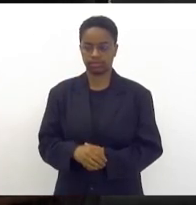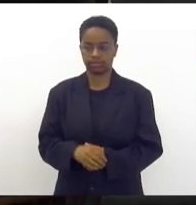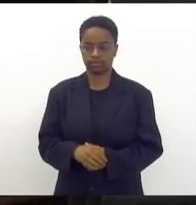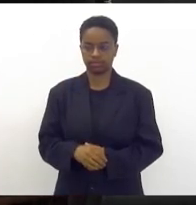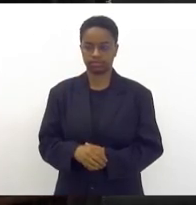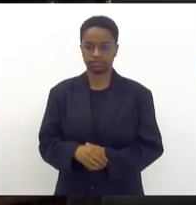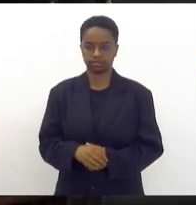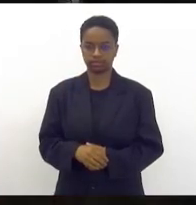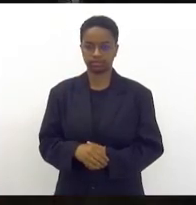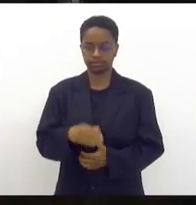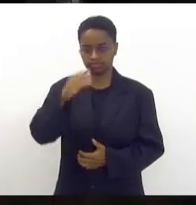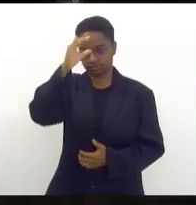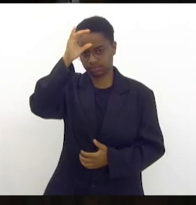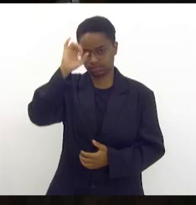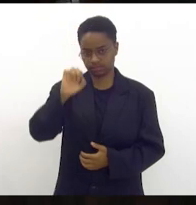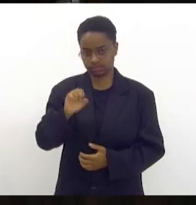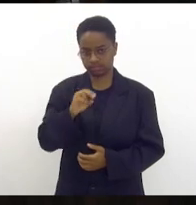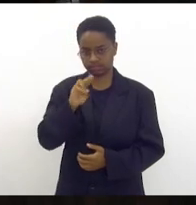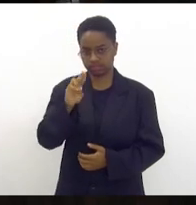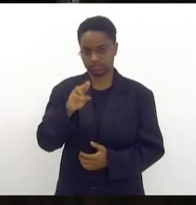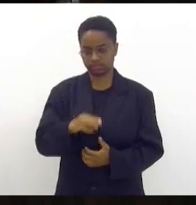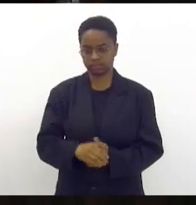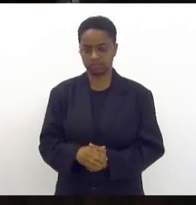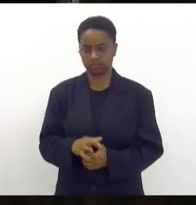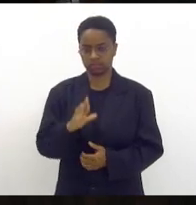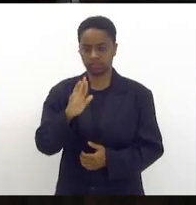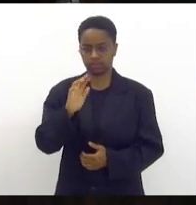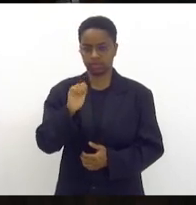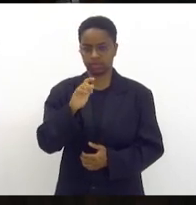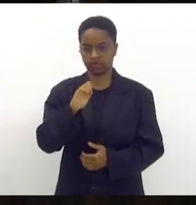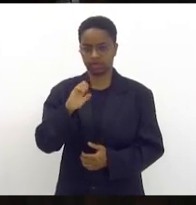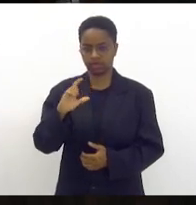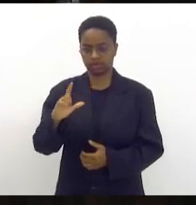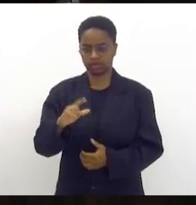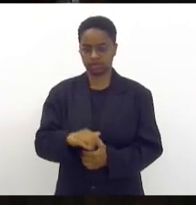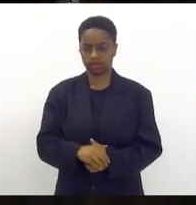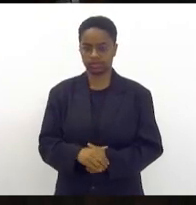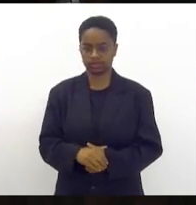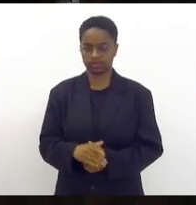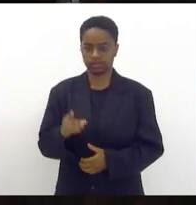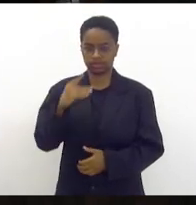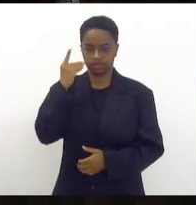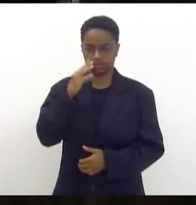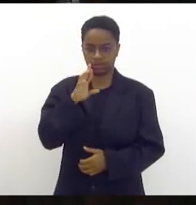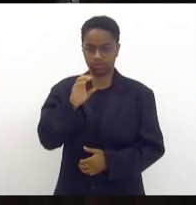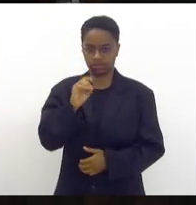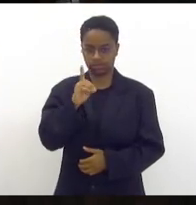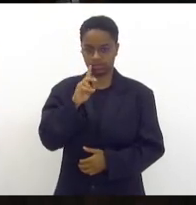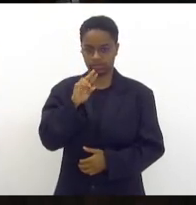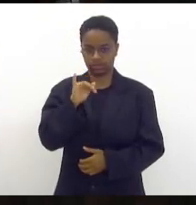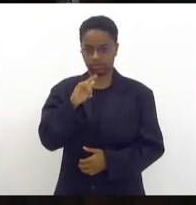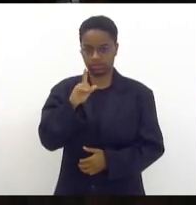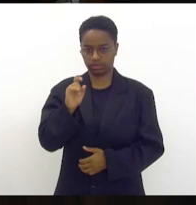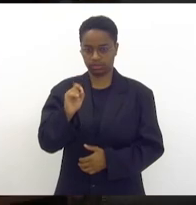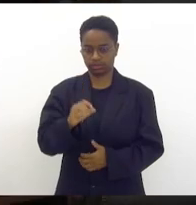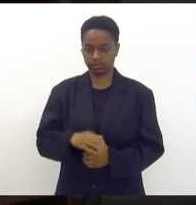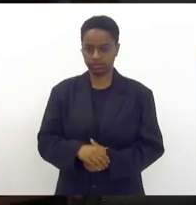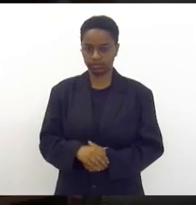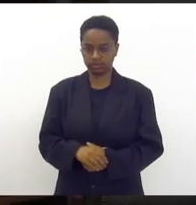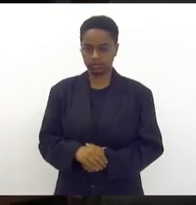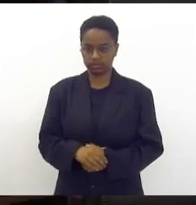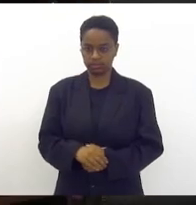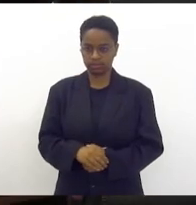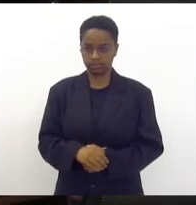É, Tia Ju, Rafael Nobre. Nosso nome, deputado Rodrigo Amorim.